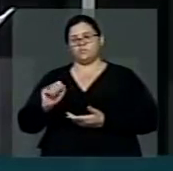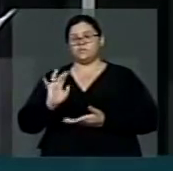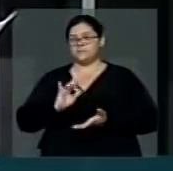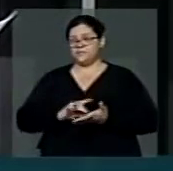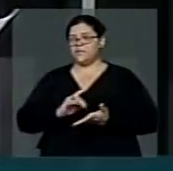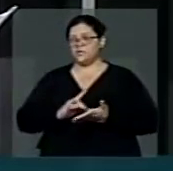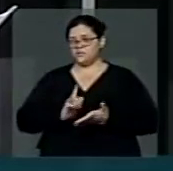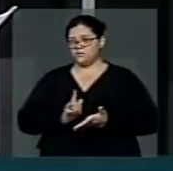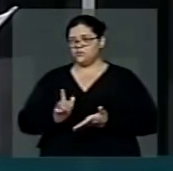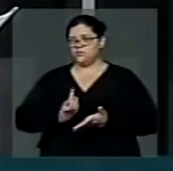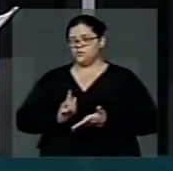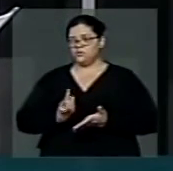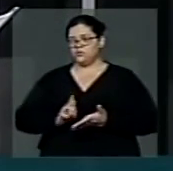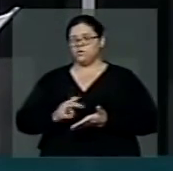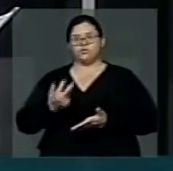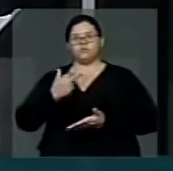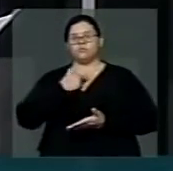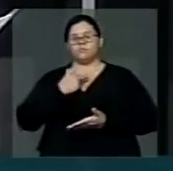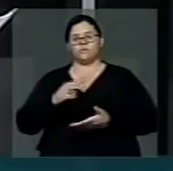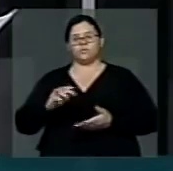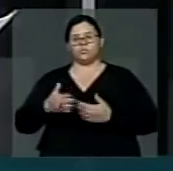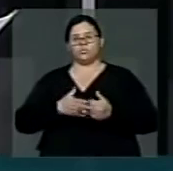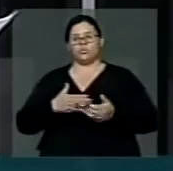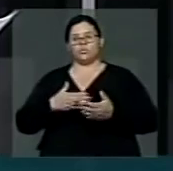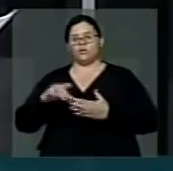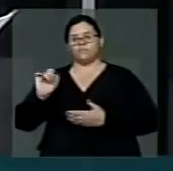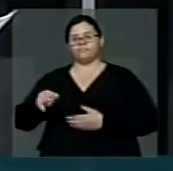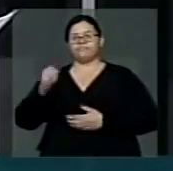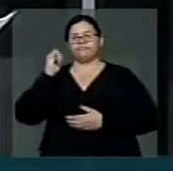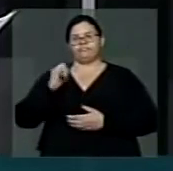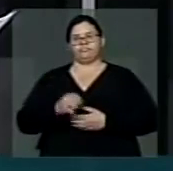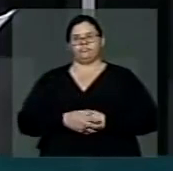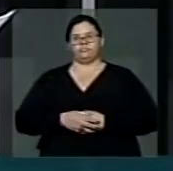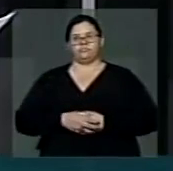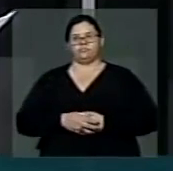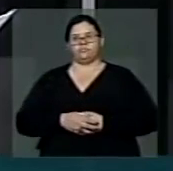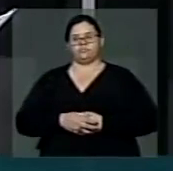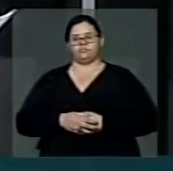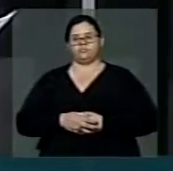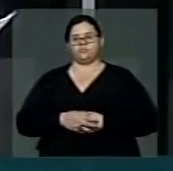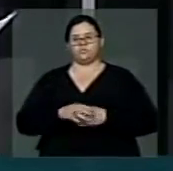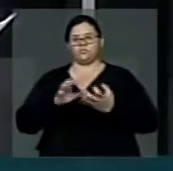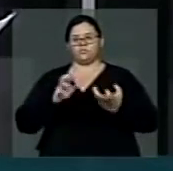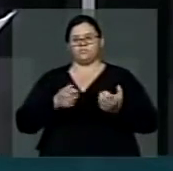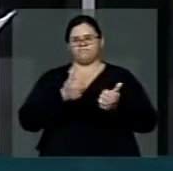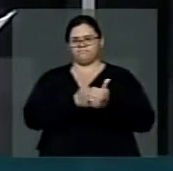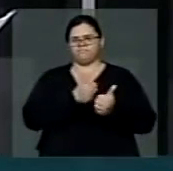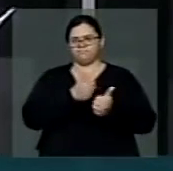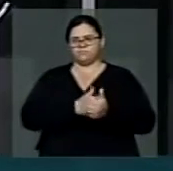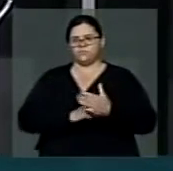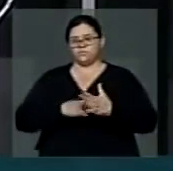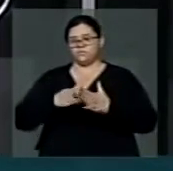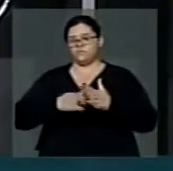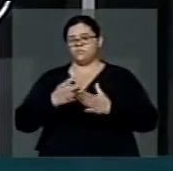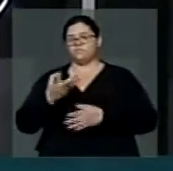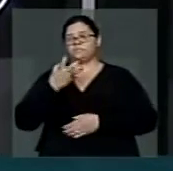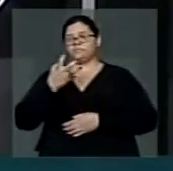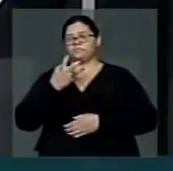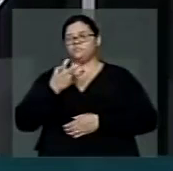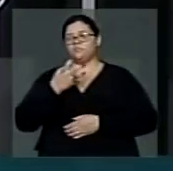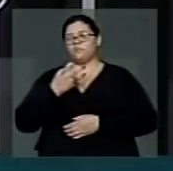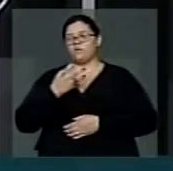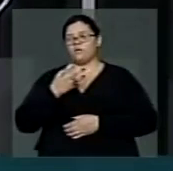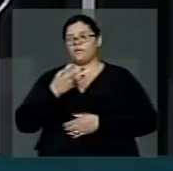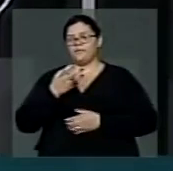privilégio, ainda que chancelado por um parlamento submetido a pressões corporativistas, será sempre